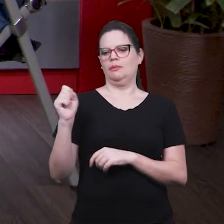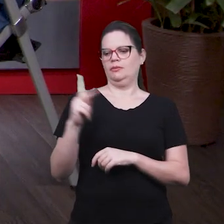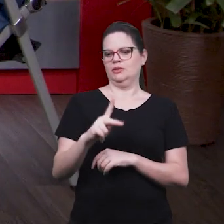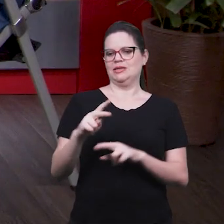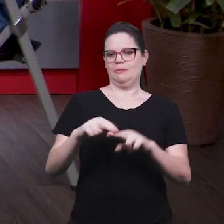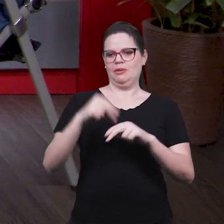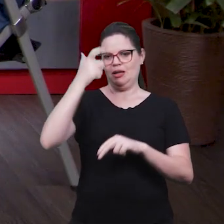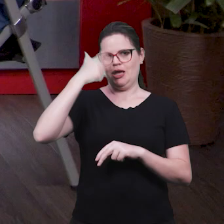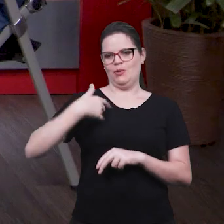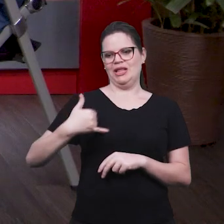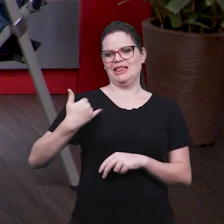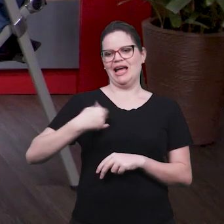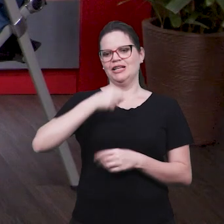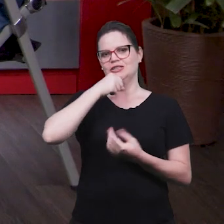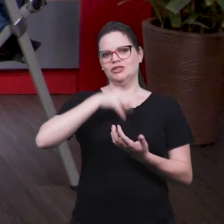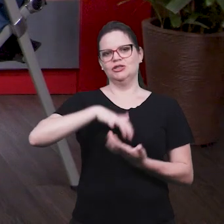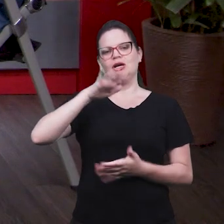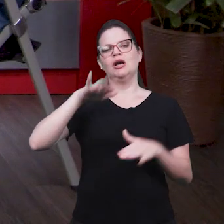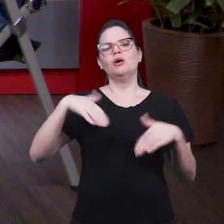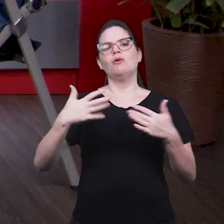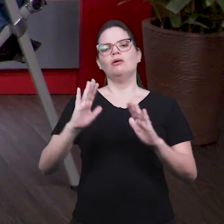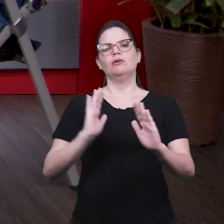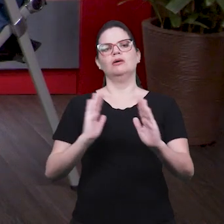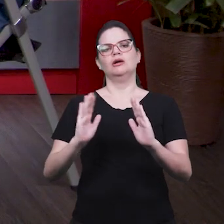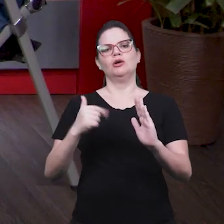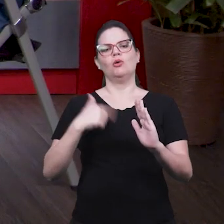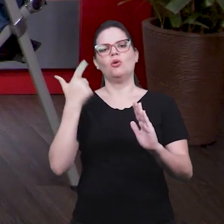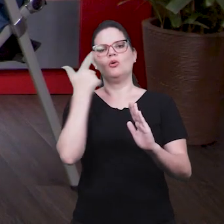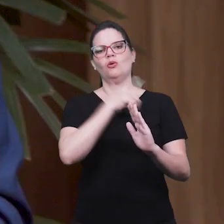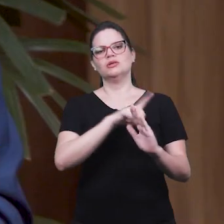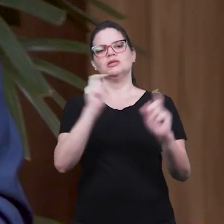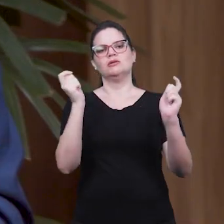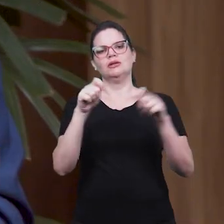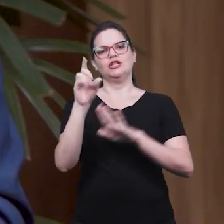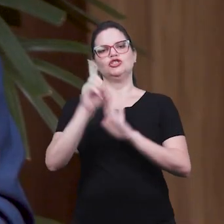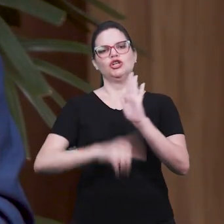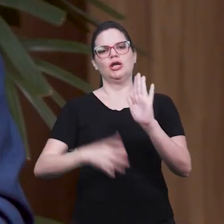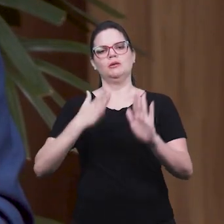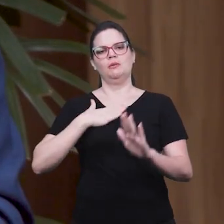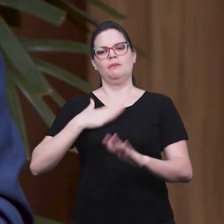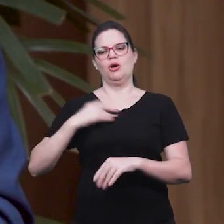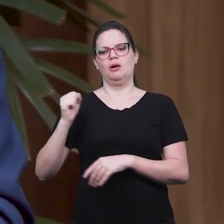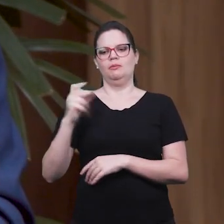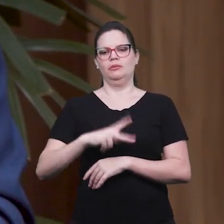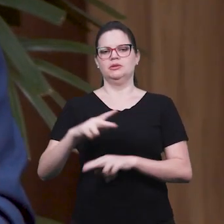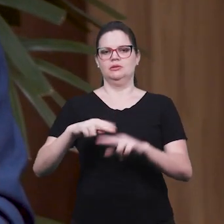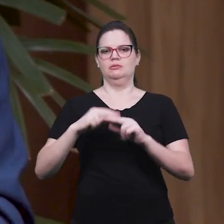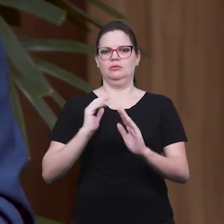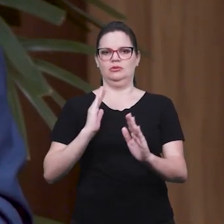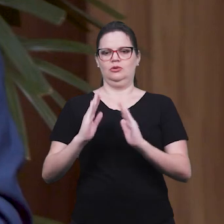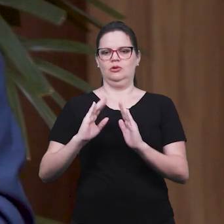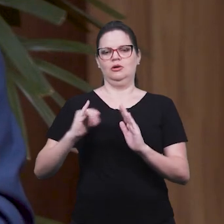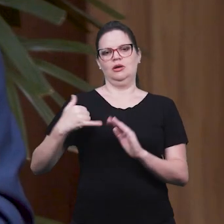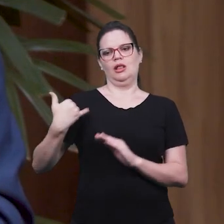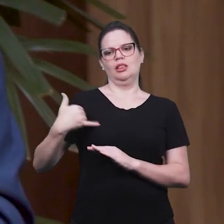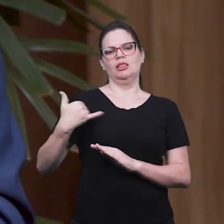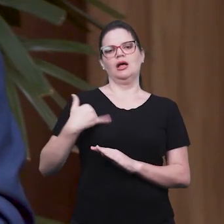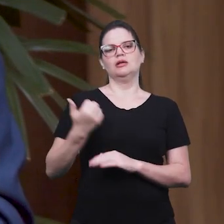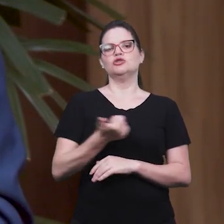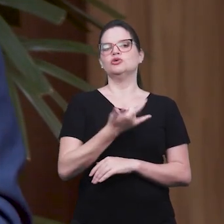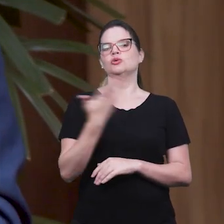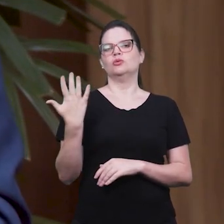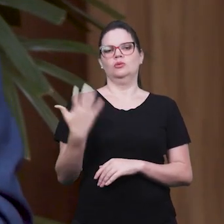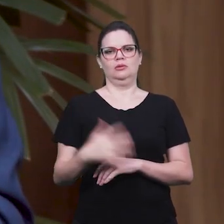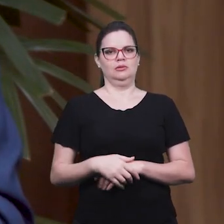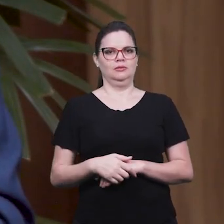questão da aposentadoria por idade, né? Então, quando que a pessoa ela passa a ter direito, no caso, a aposentadoria por idade e por contribuição, né?